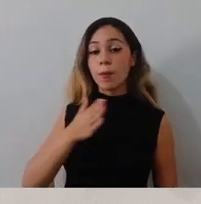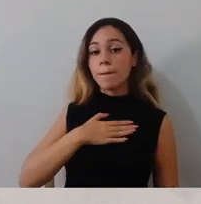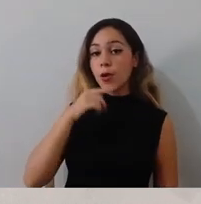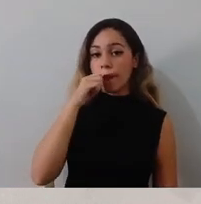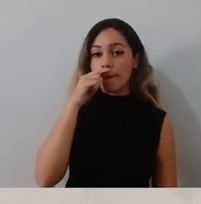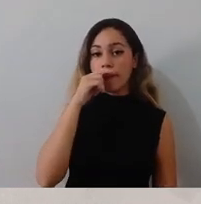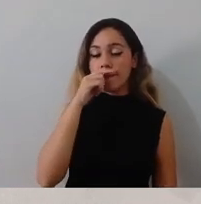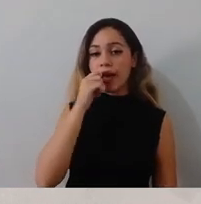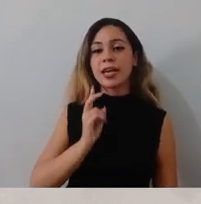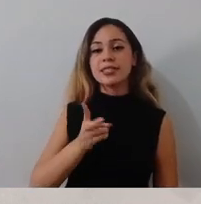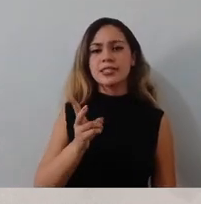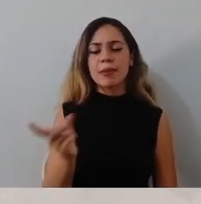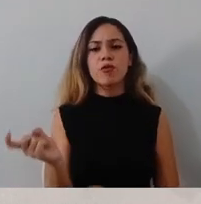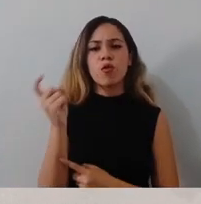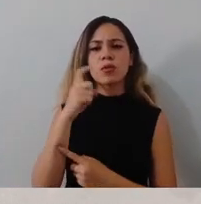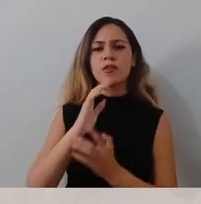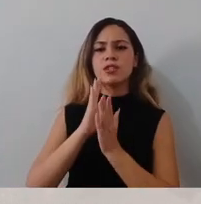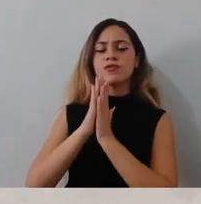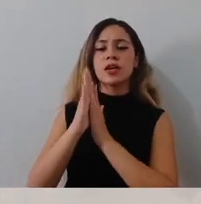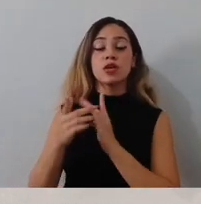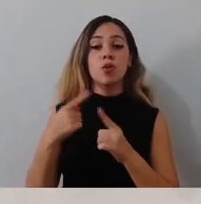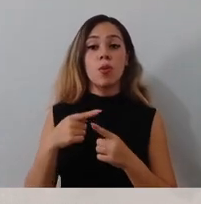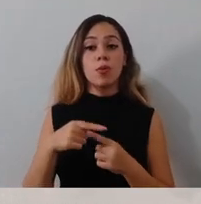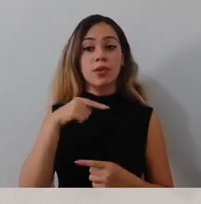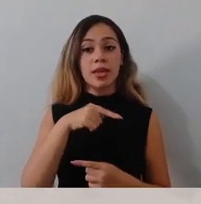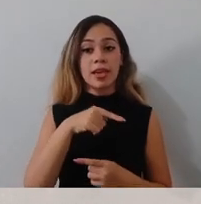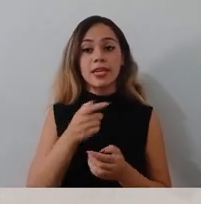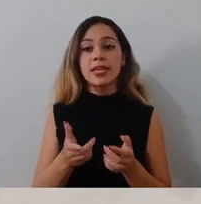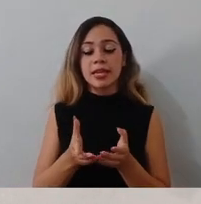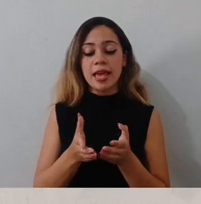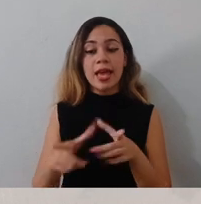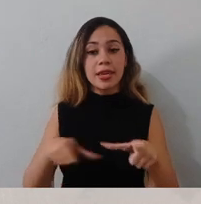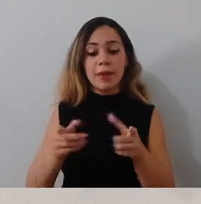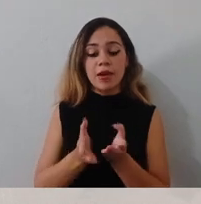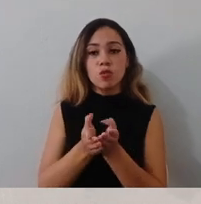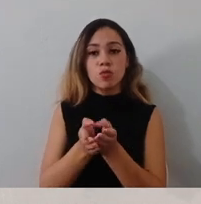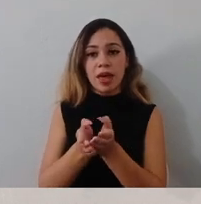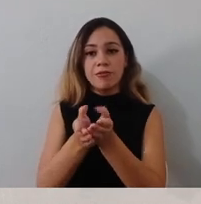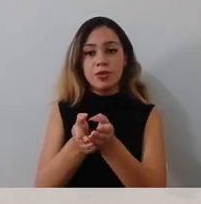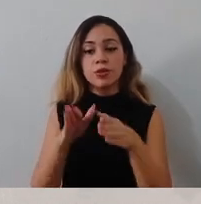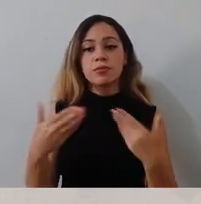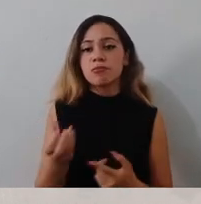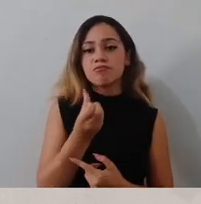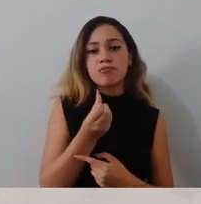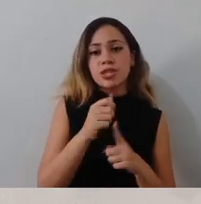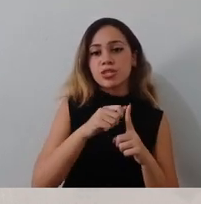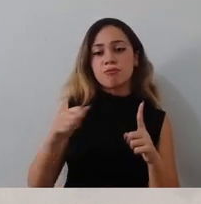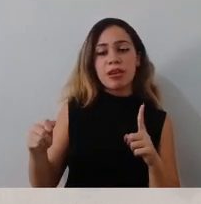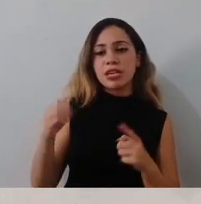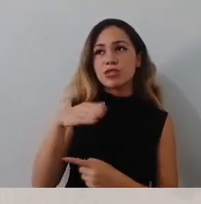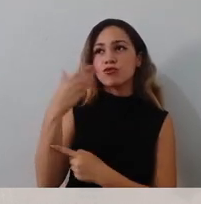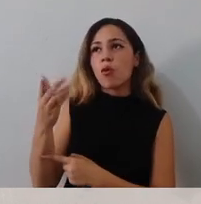Milva, o meu pai, sempre que voltava de viagem, porque ele era soldador e chapeador de navios. Sim. Então ele ficava